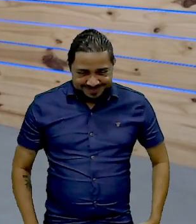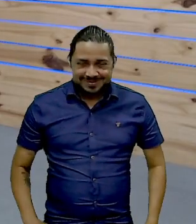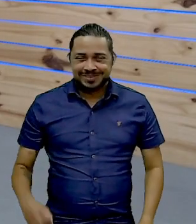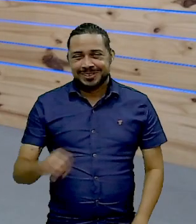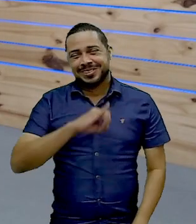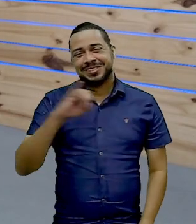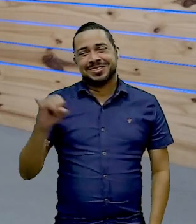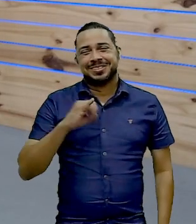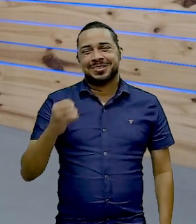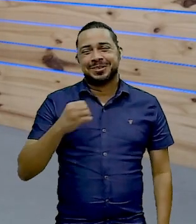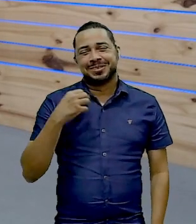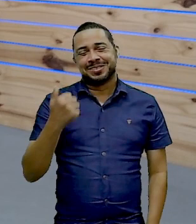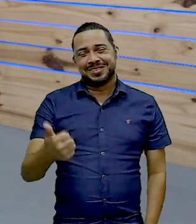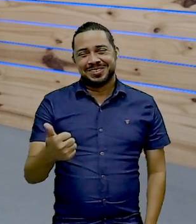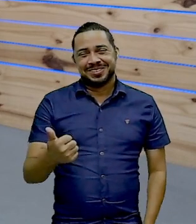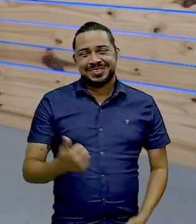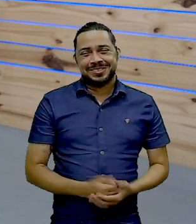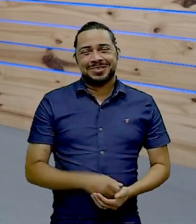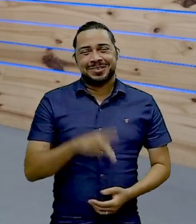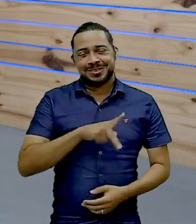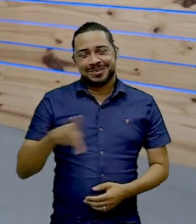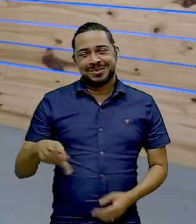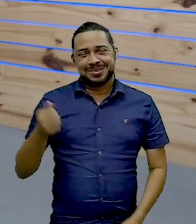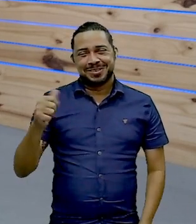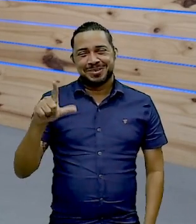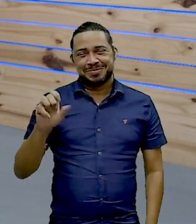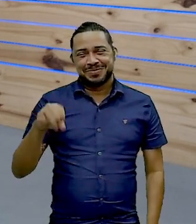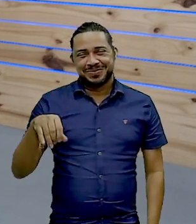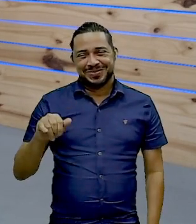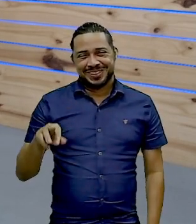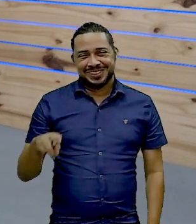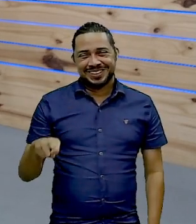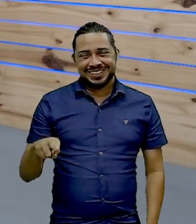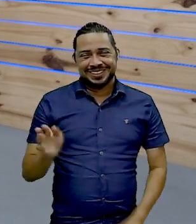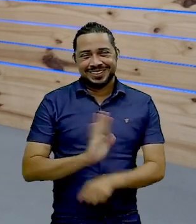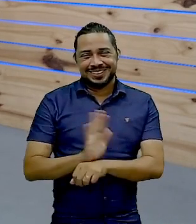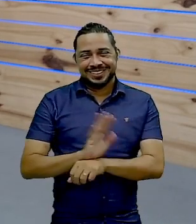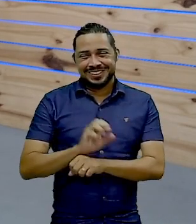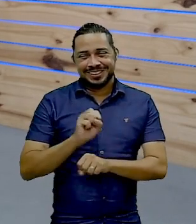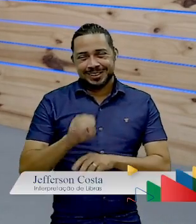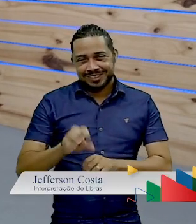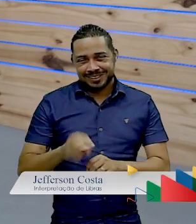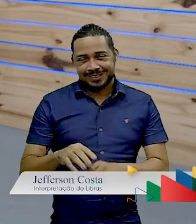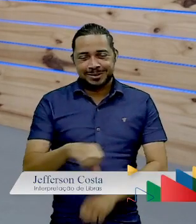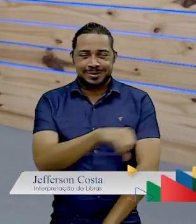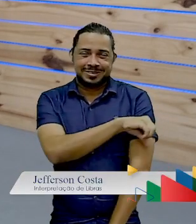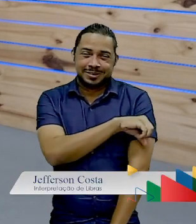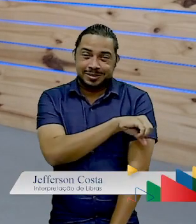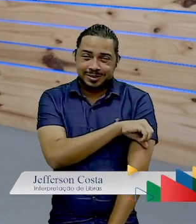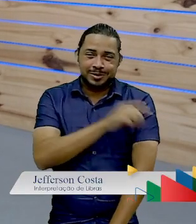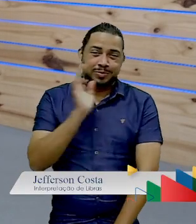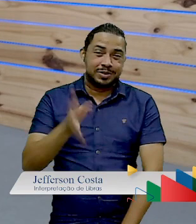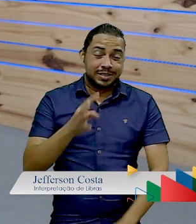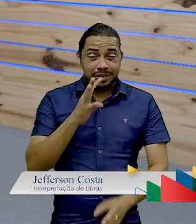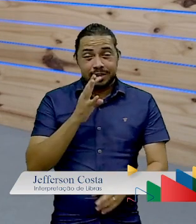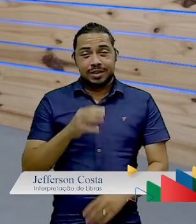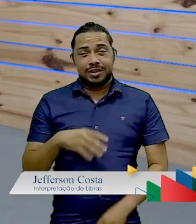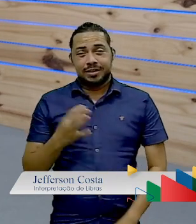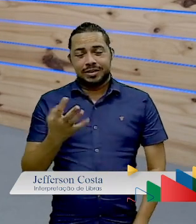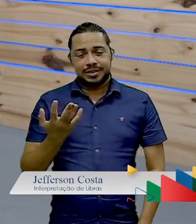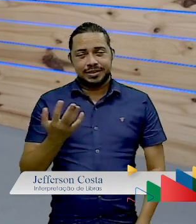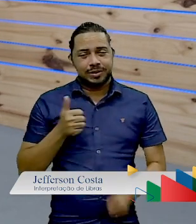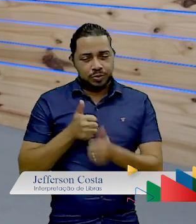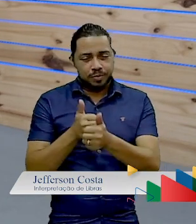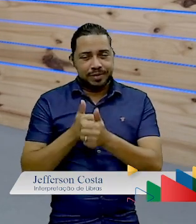Olá pessoal, tudo bem? Professor me serve aqui de volta para mais uma videoaula para você do nono ano. Você que nos acompanha aí pelas nossas